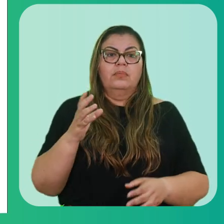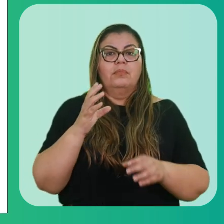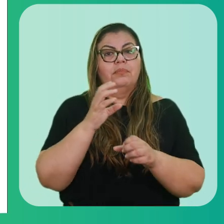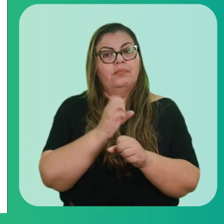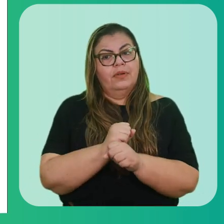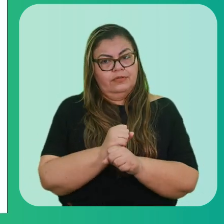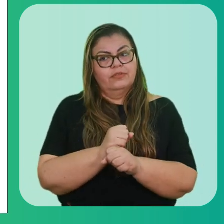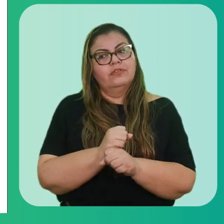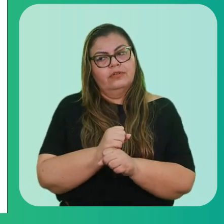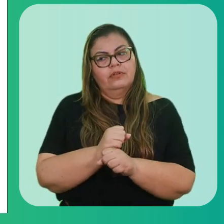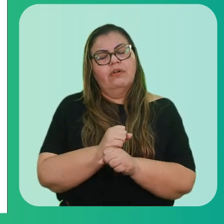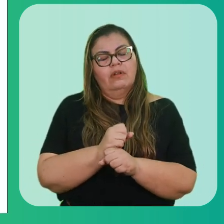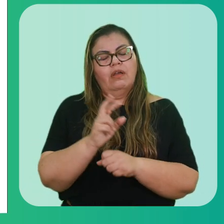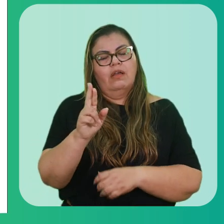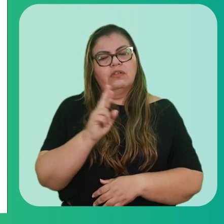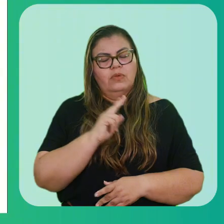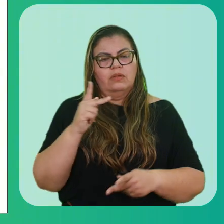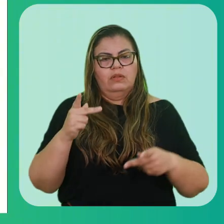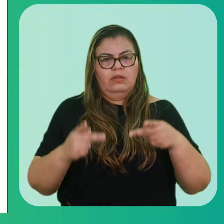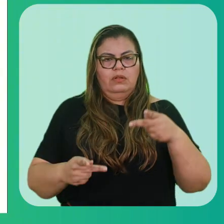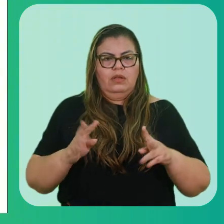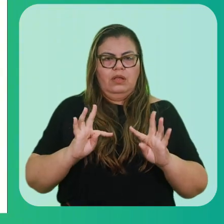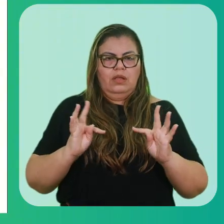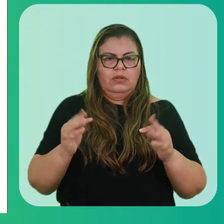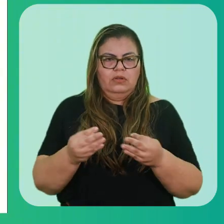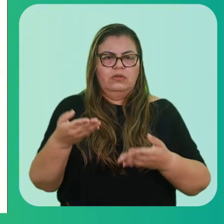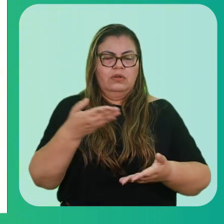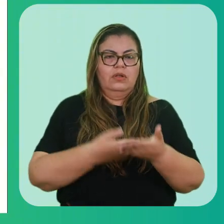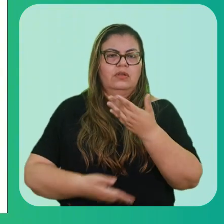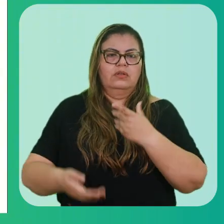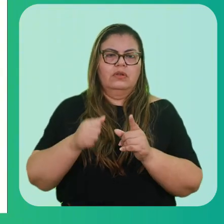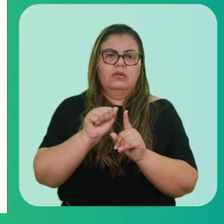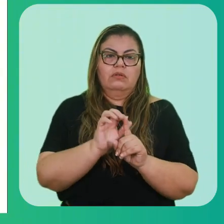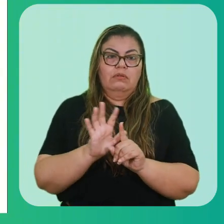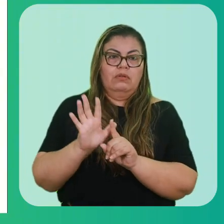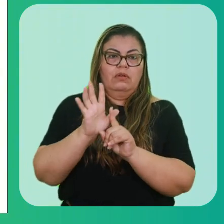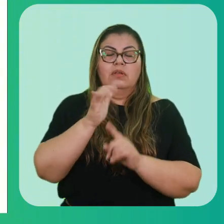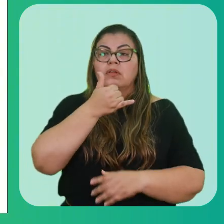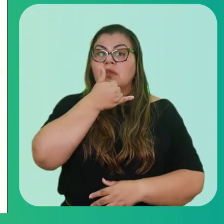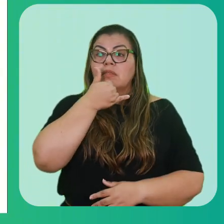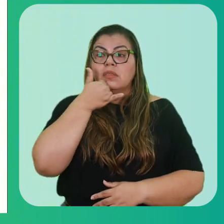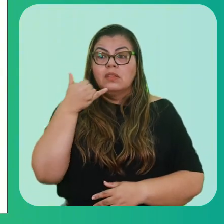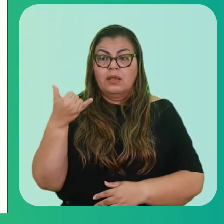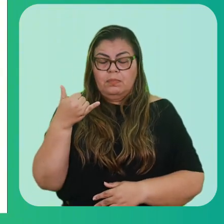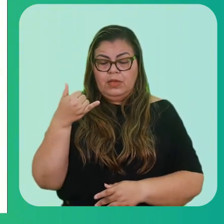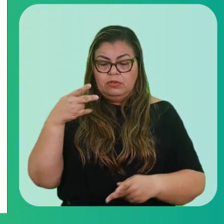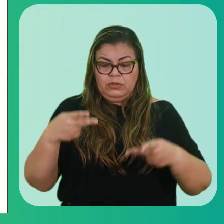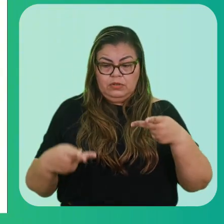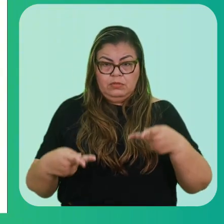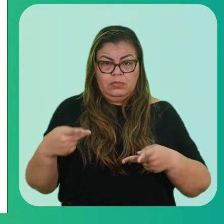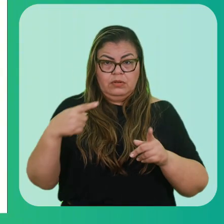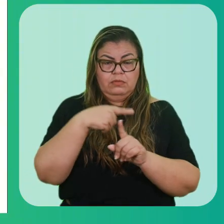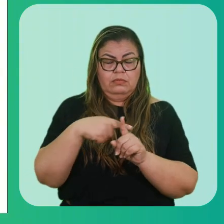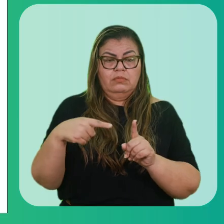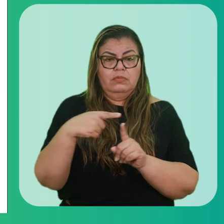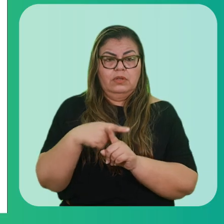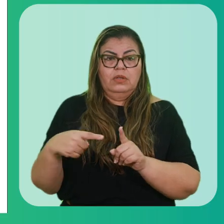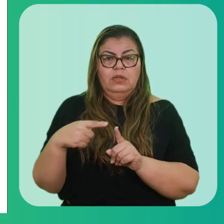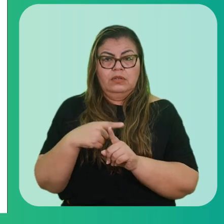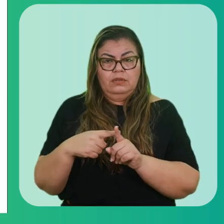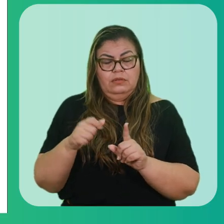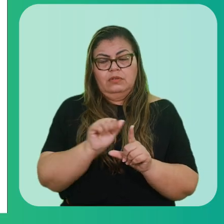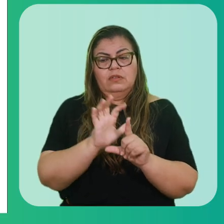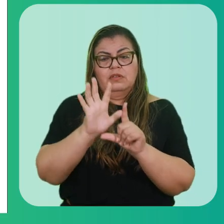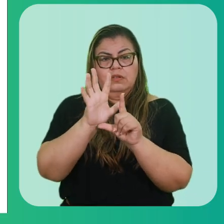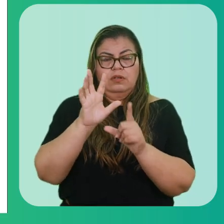mas o somatório resulta na pressão total. A troca gasosa, então, depende dessas pressões parciais, não é?